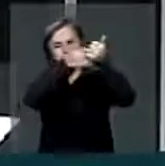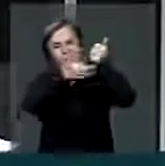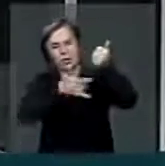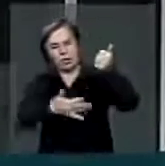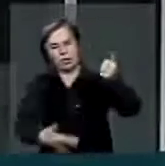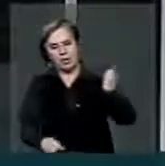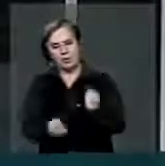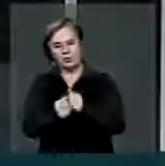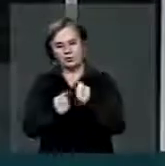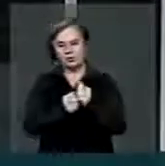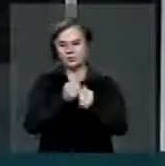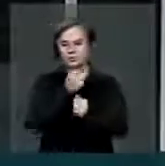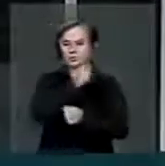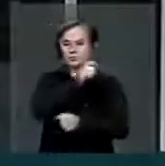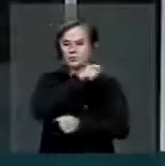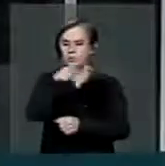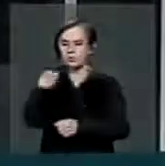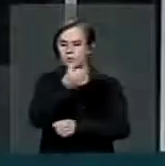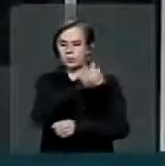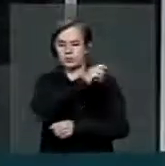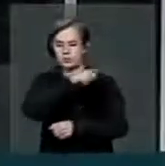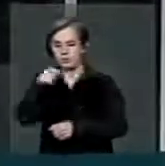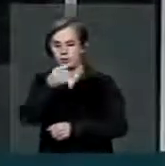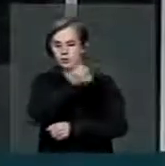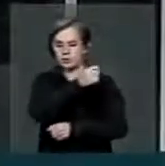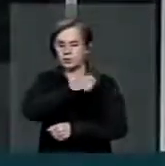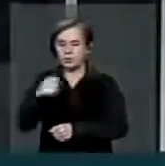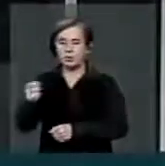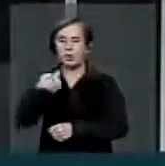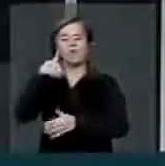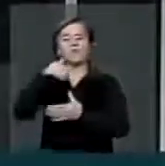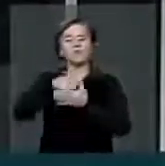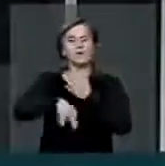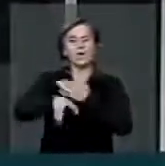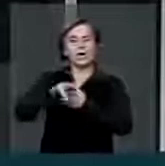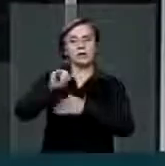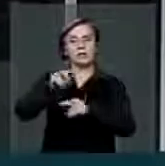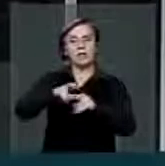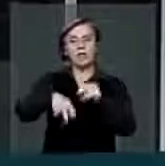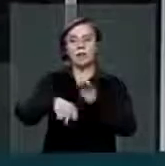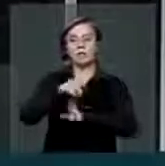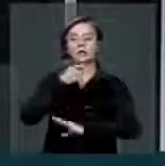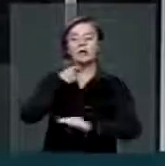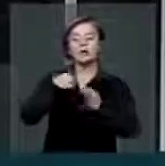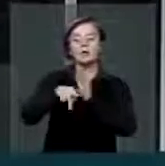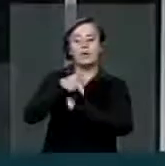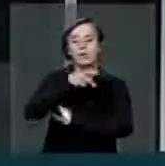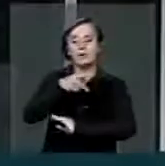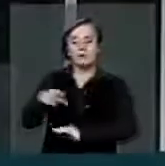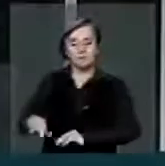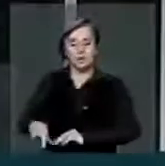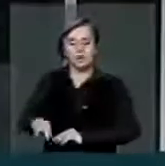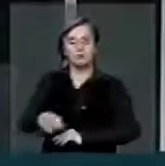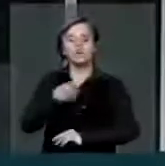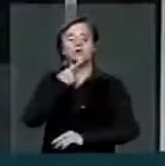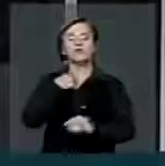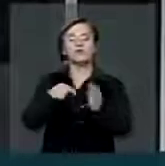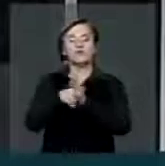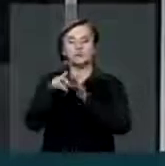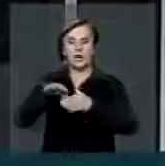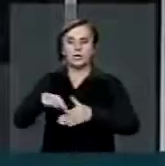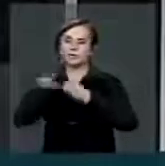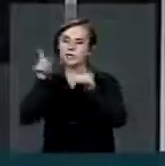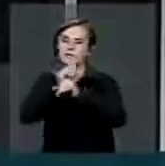a cada semestre que serão votados não por decisão do presidente ou dos líderes, mas por decisão da